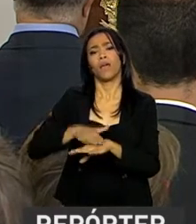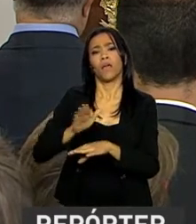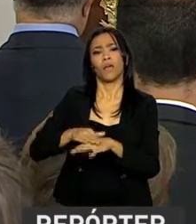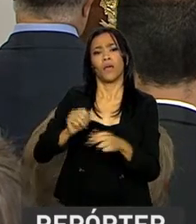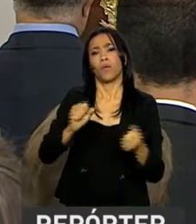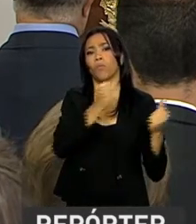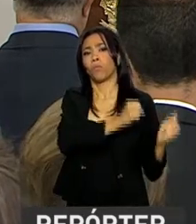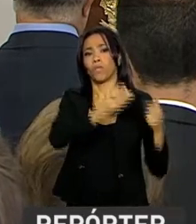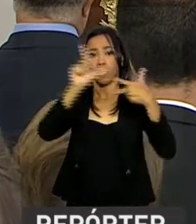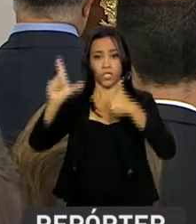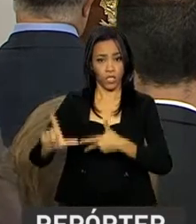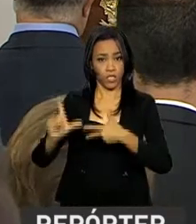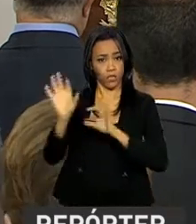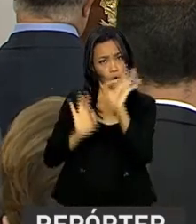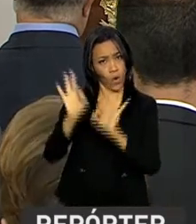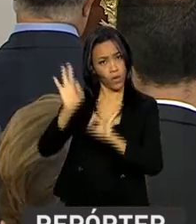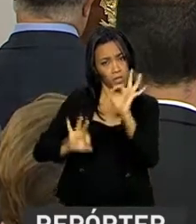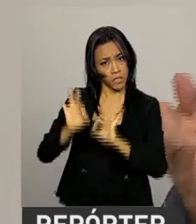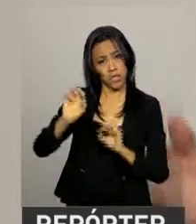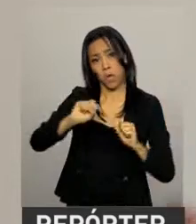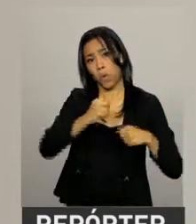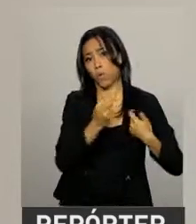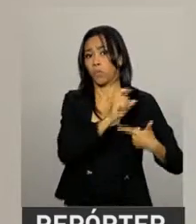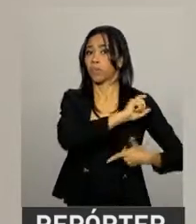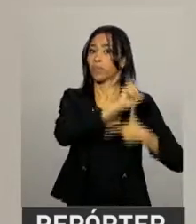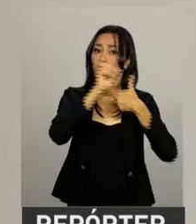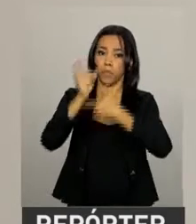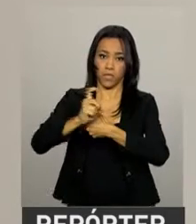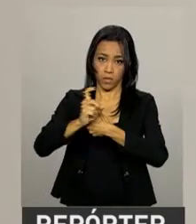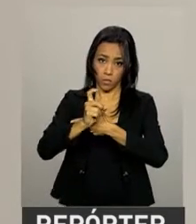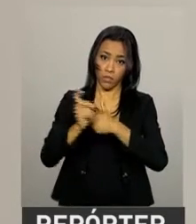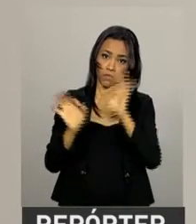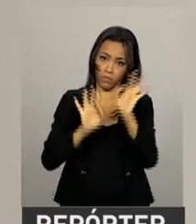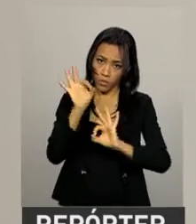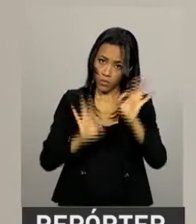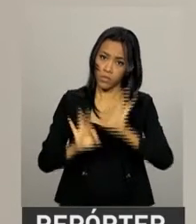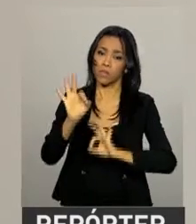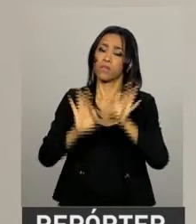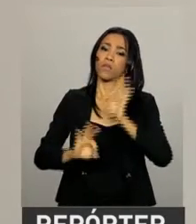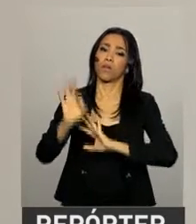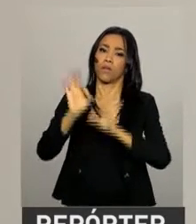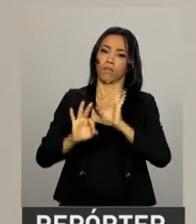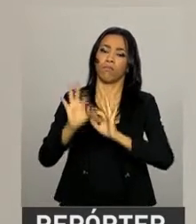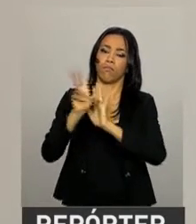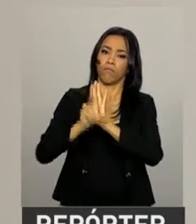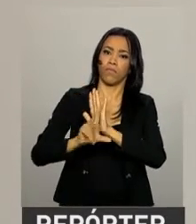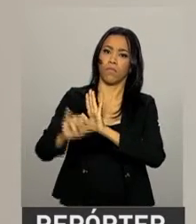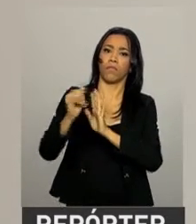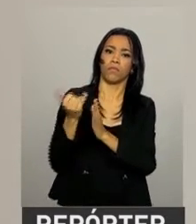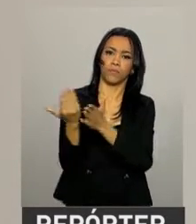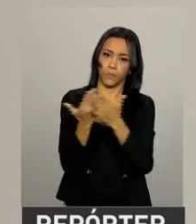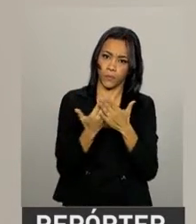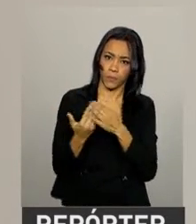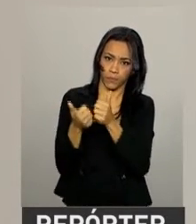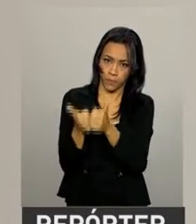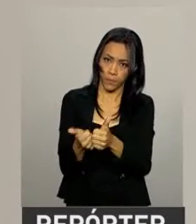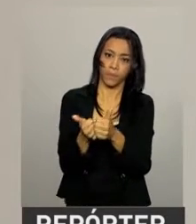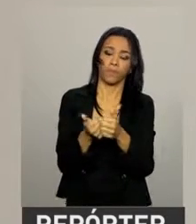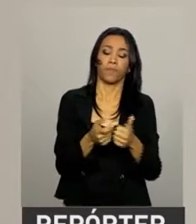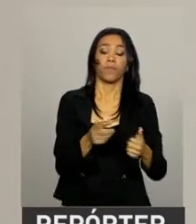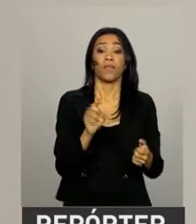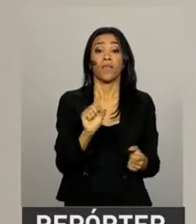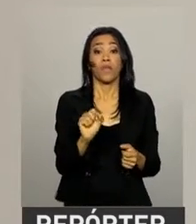legislativo possa vir, ou o executivo possa vir a praticar aquele ato. Ora, isto dá, digamos assim,